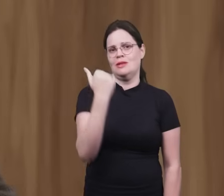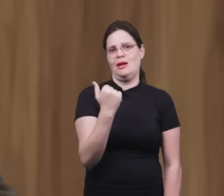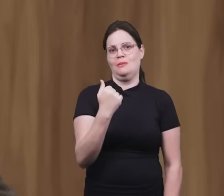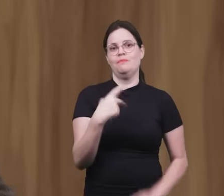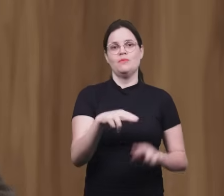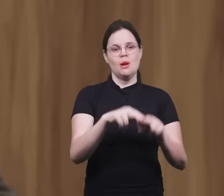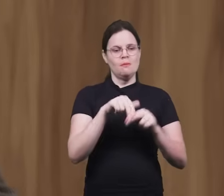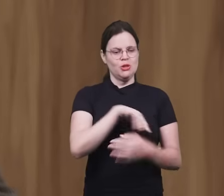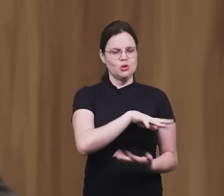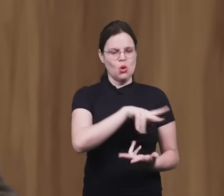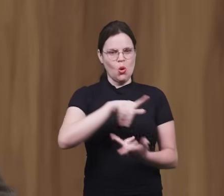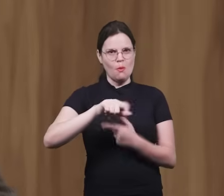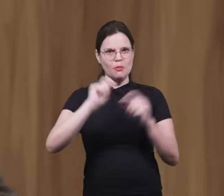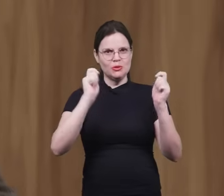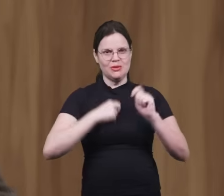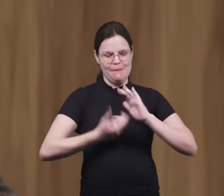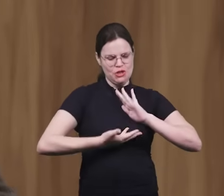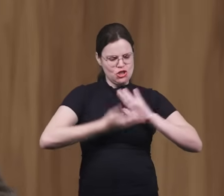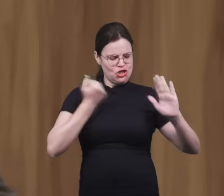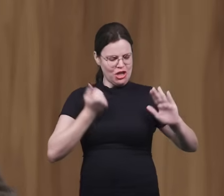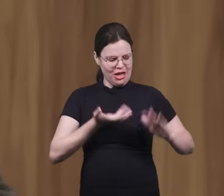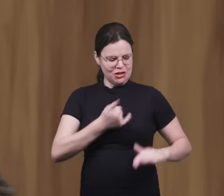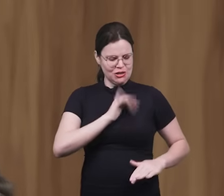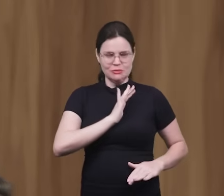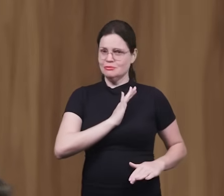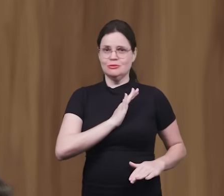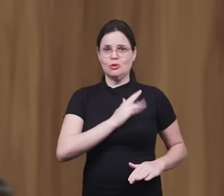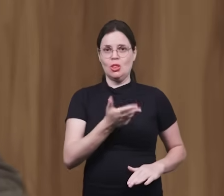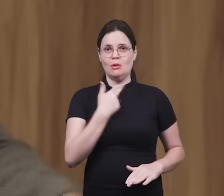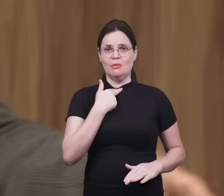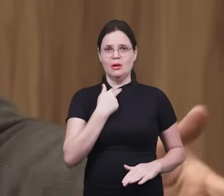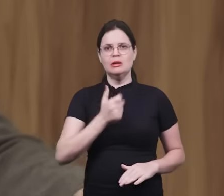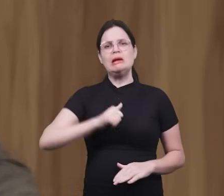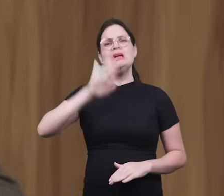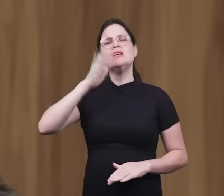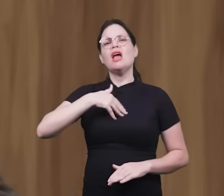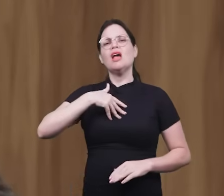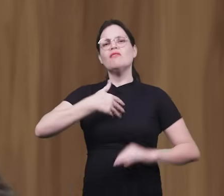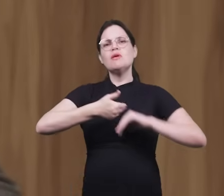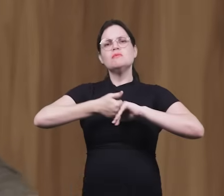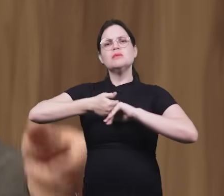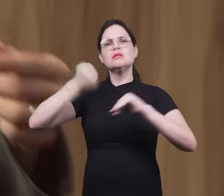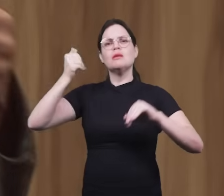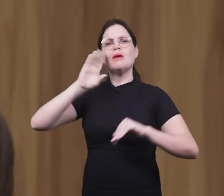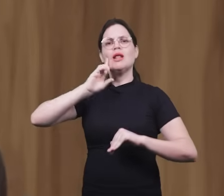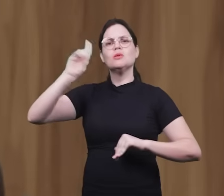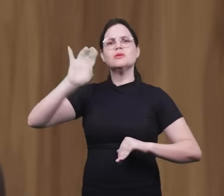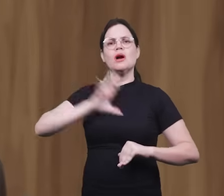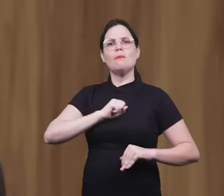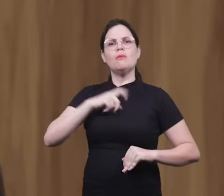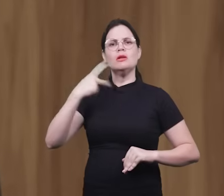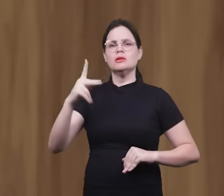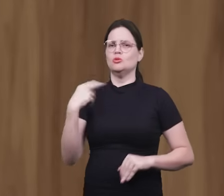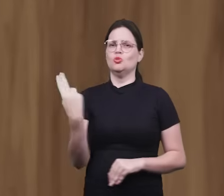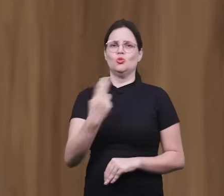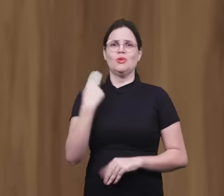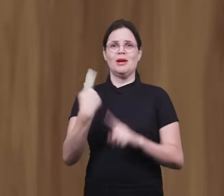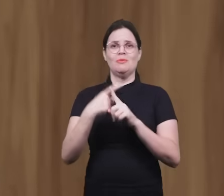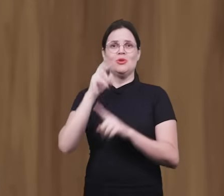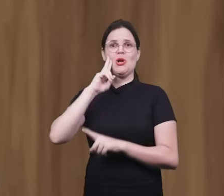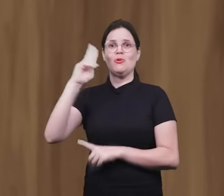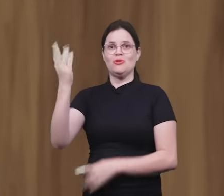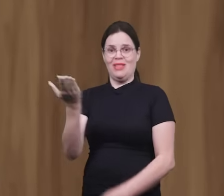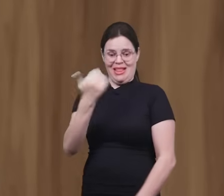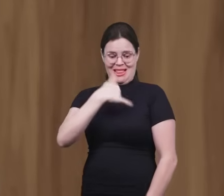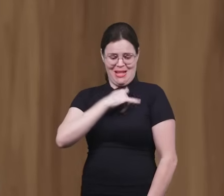as oposições não podem tirar do seu coração. Quem nos separará do amor de Cristo? Nada pode nos separar, porque Deus semeou algo dentro de nós.